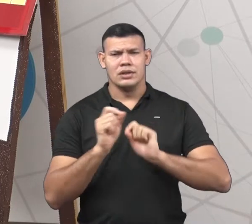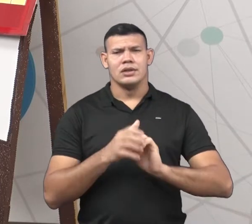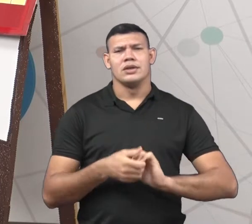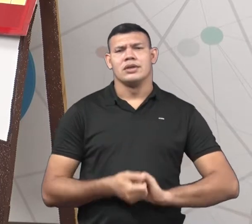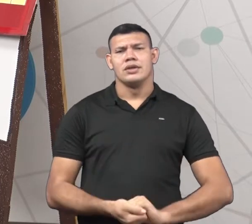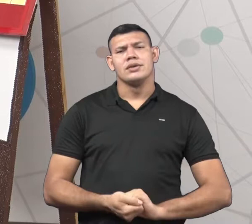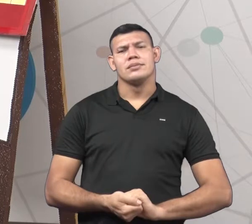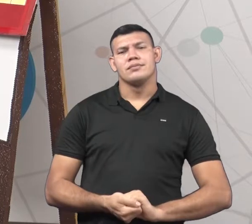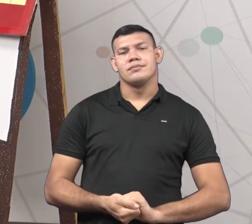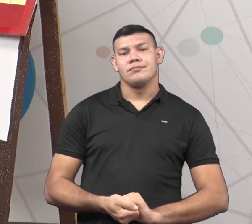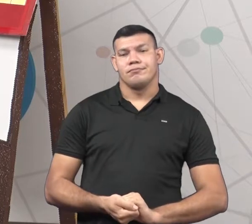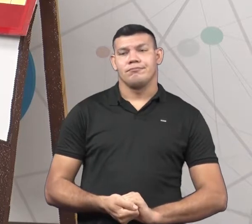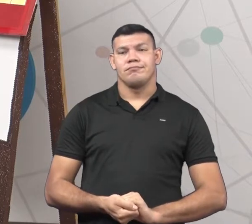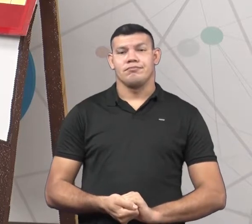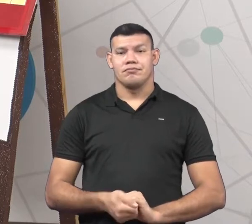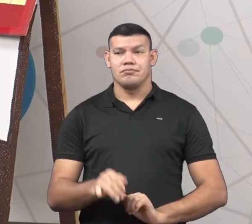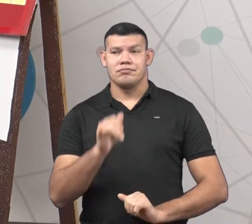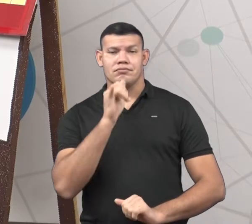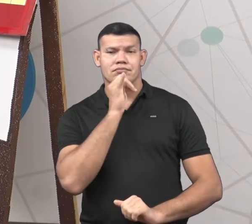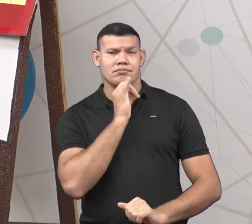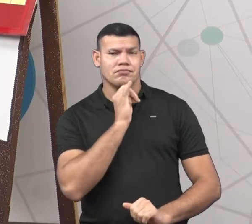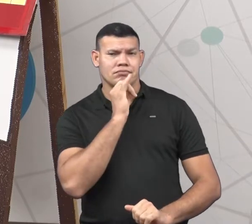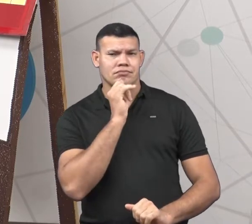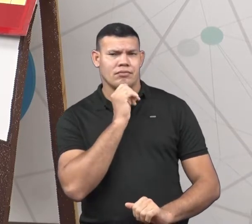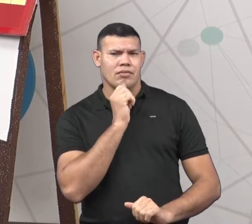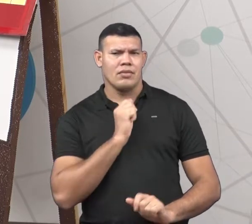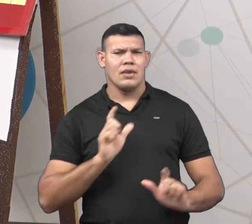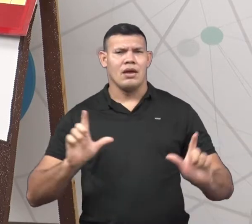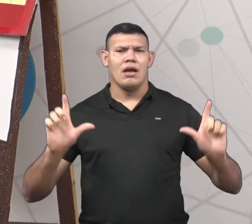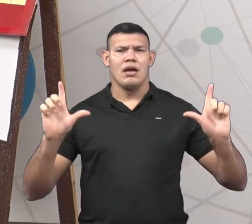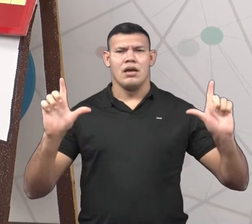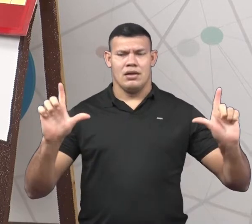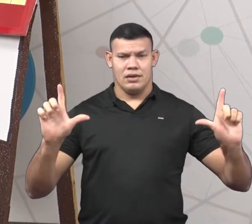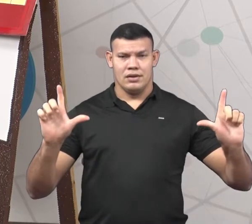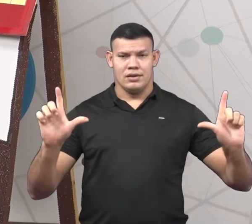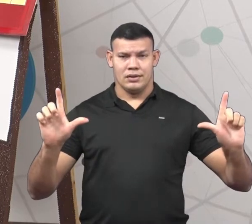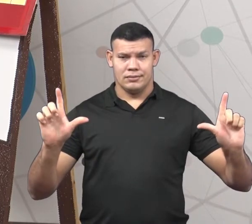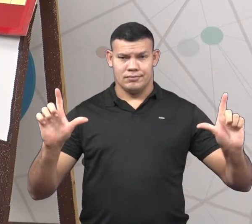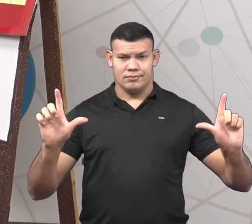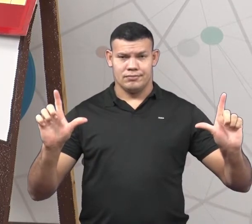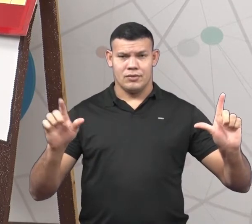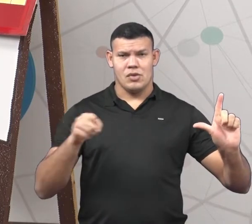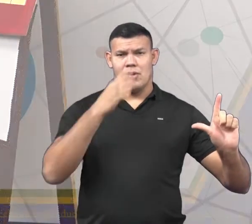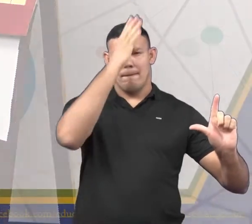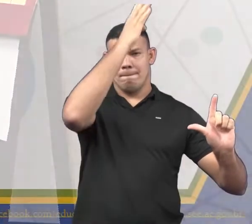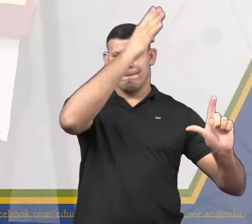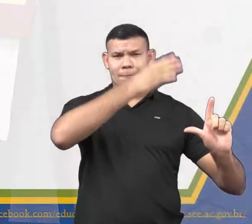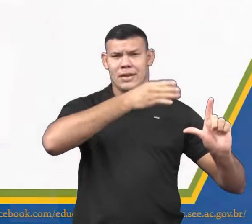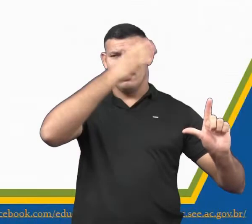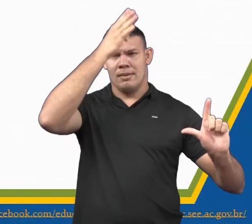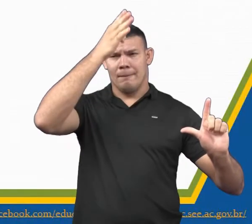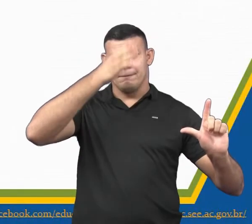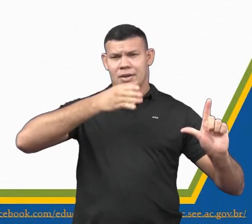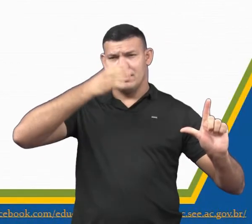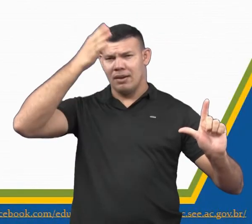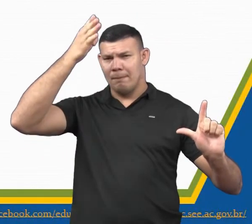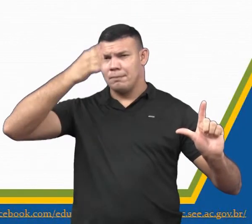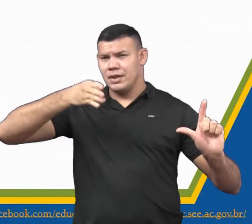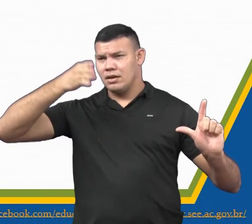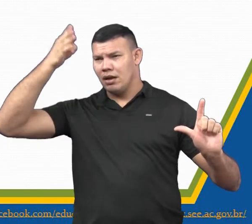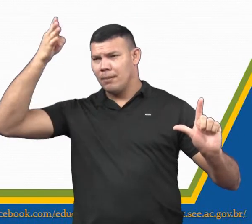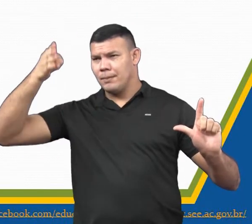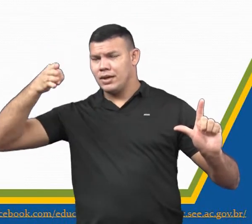vamos tomar como exemplo o algarismo 4, né? Observe aí na tela.